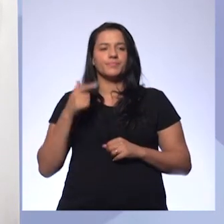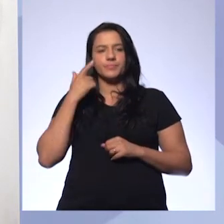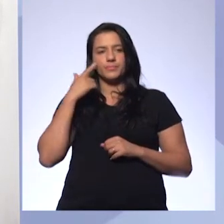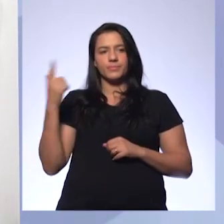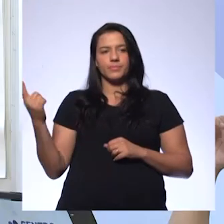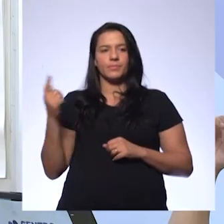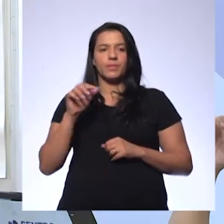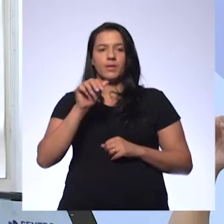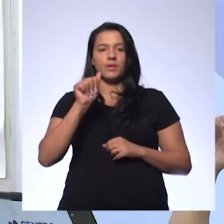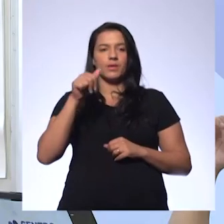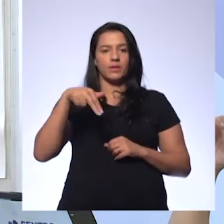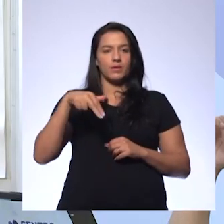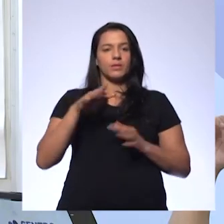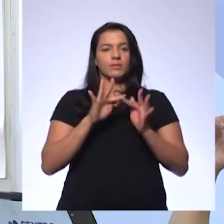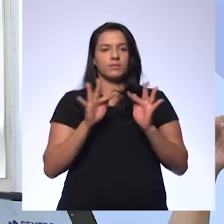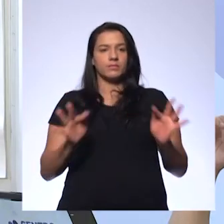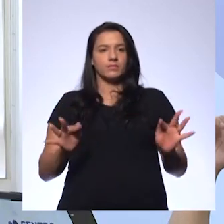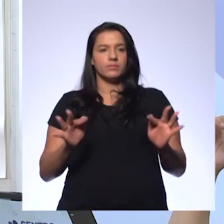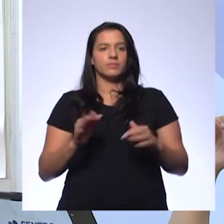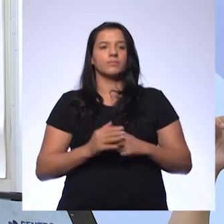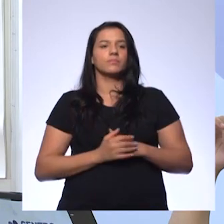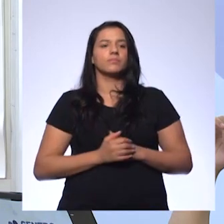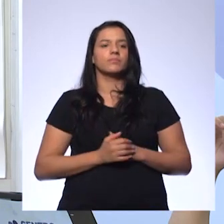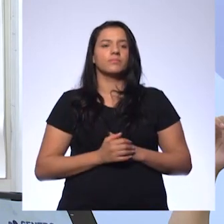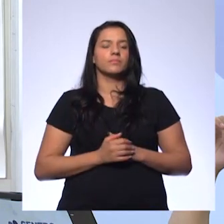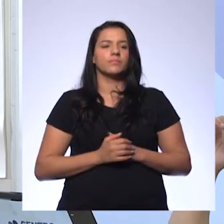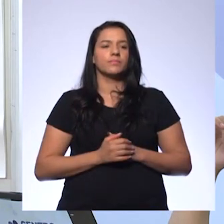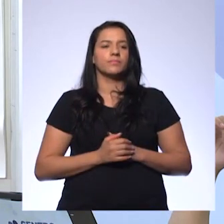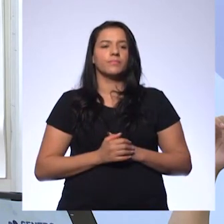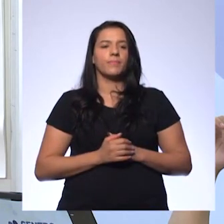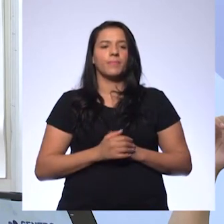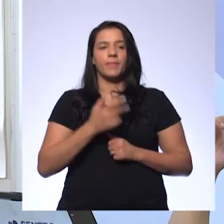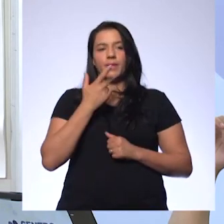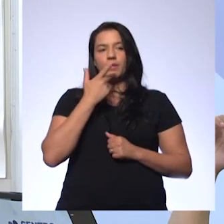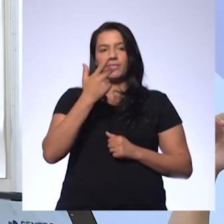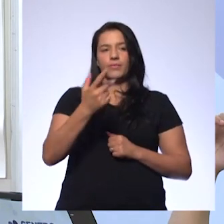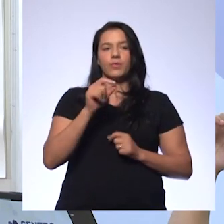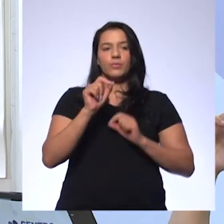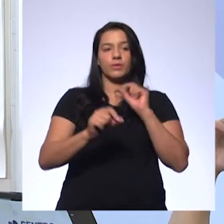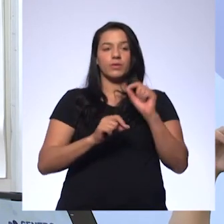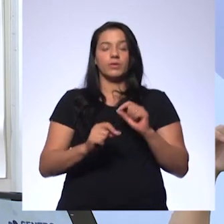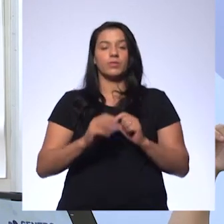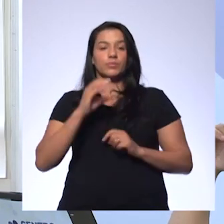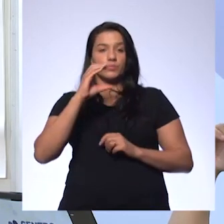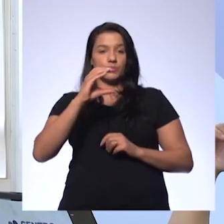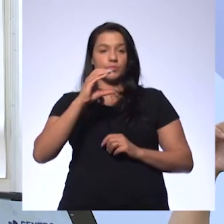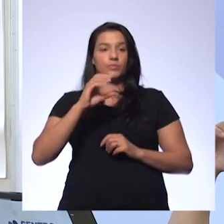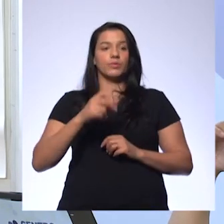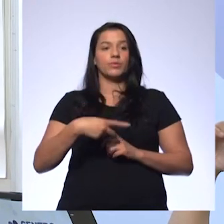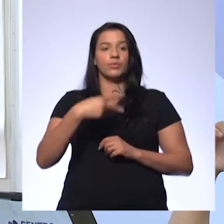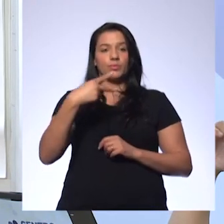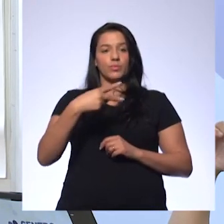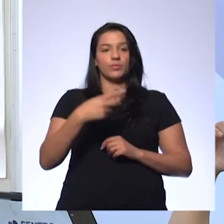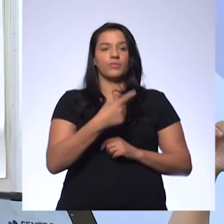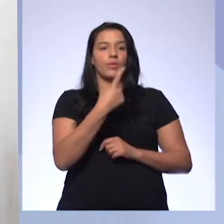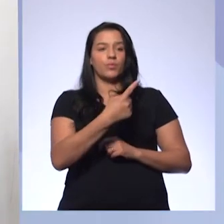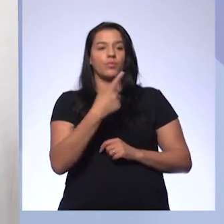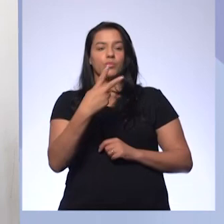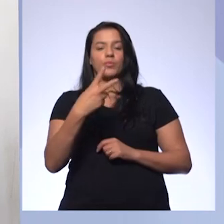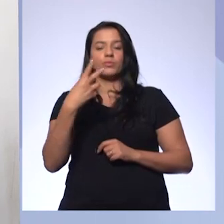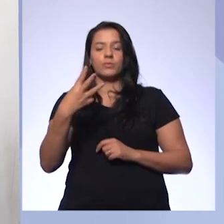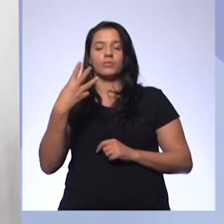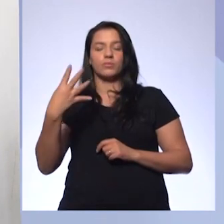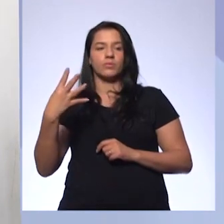ligação, simples. Ele fala que no carbono 2 tem o metil. Então, se eu numerar aqui para